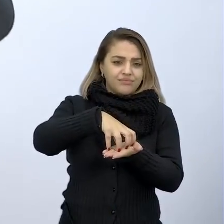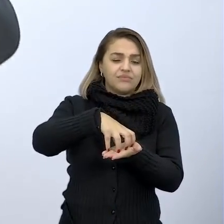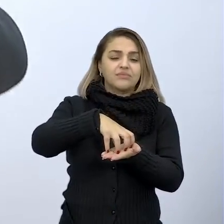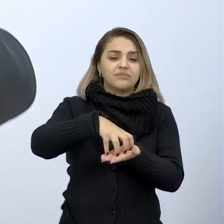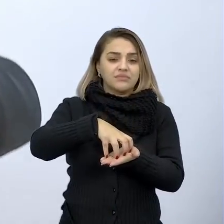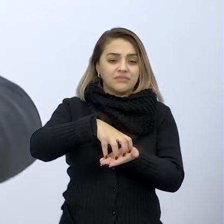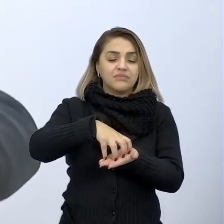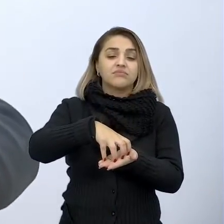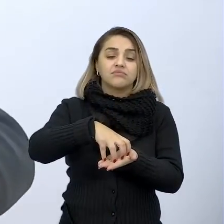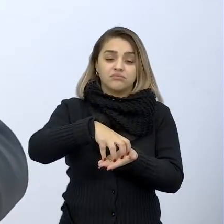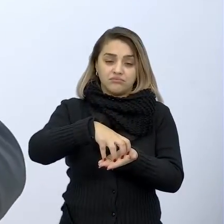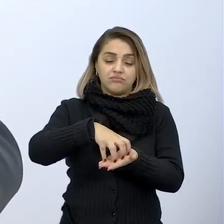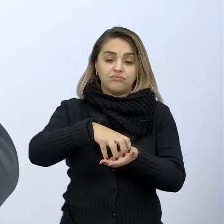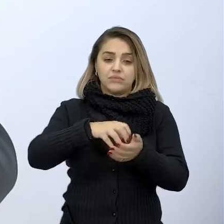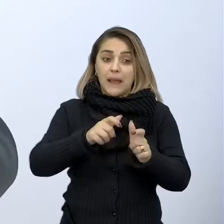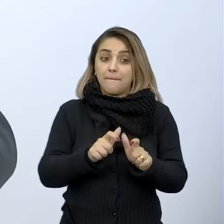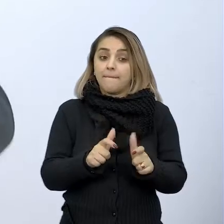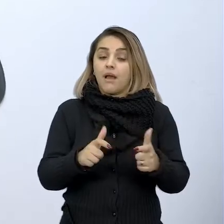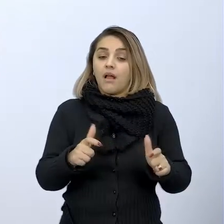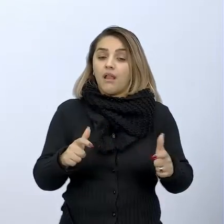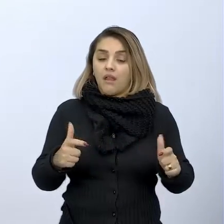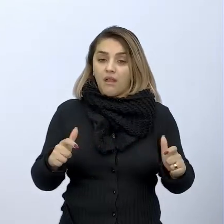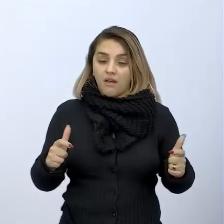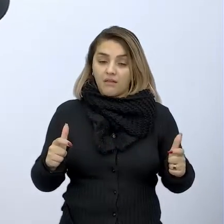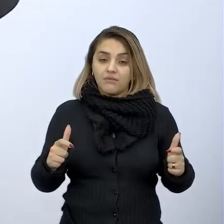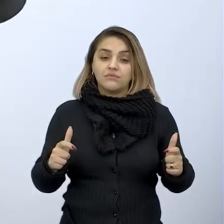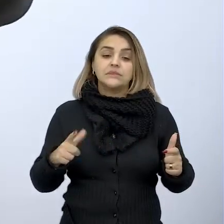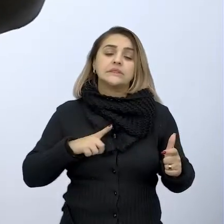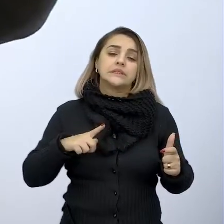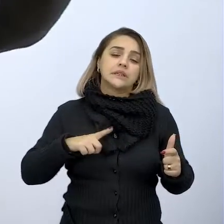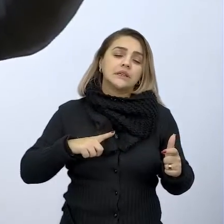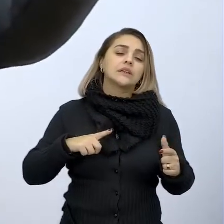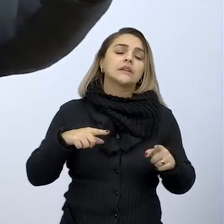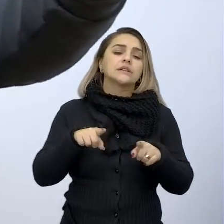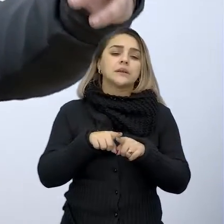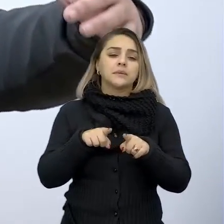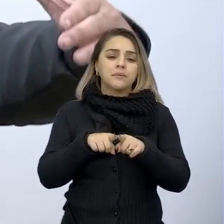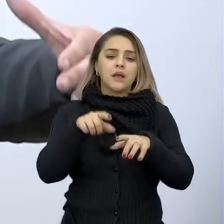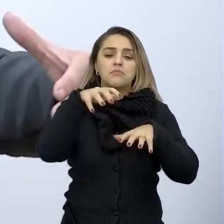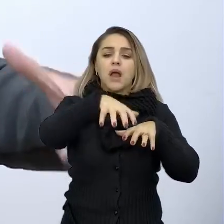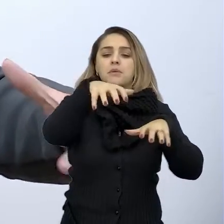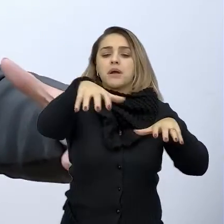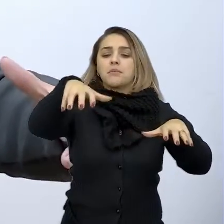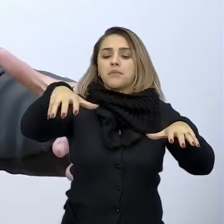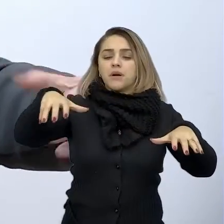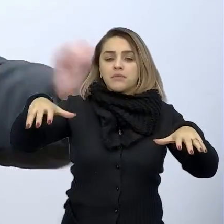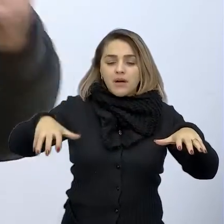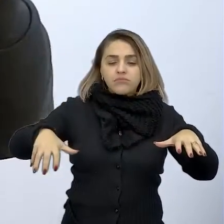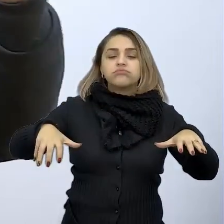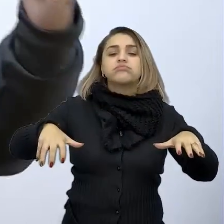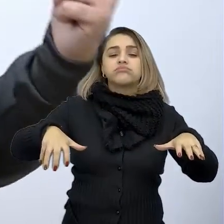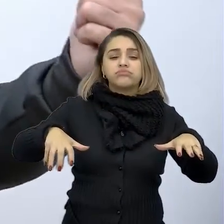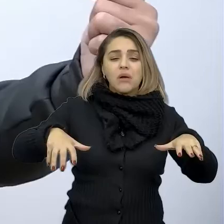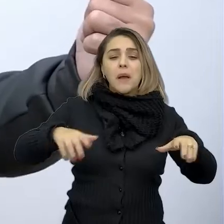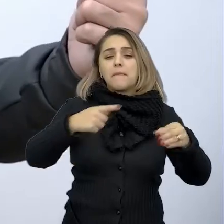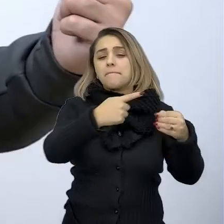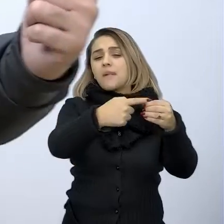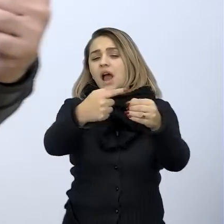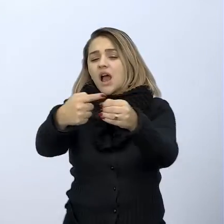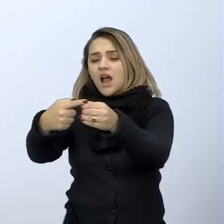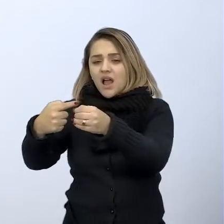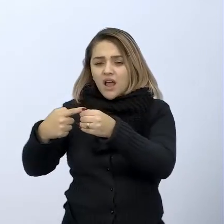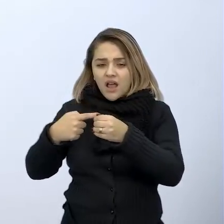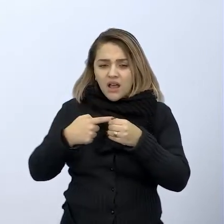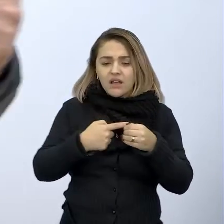tem o seu centro expandido, São Paulo tem as suas periferias e em